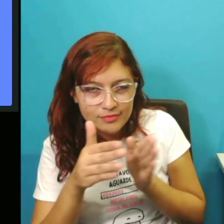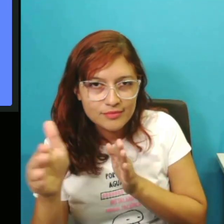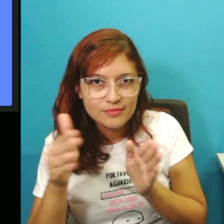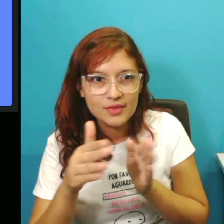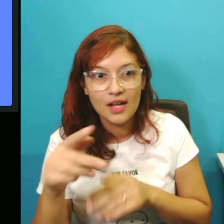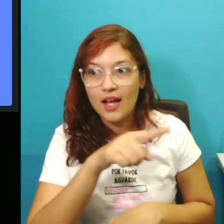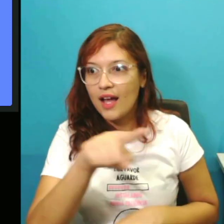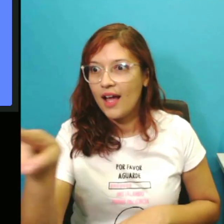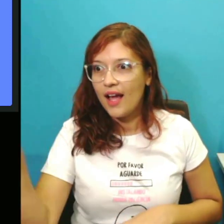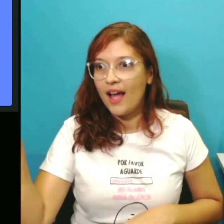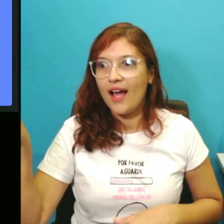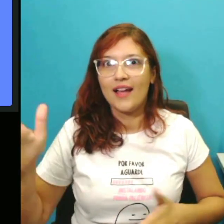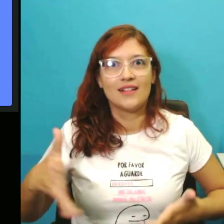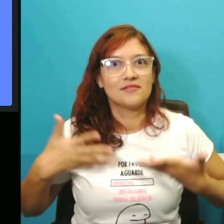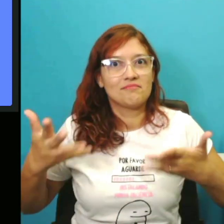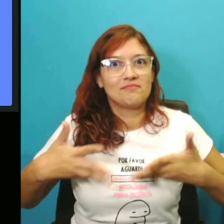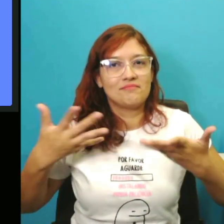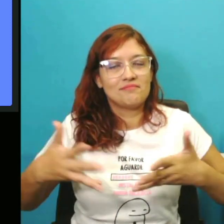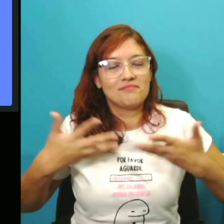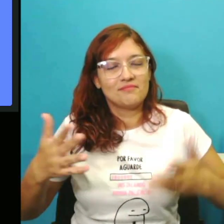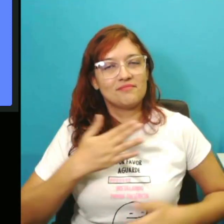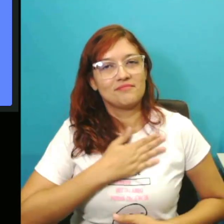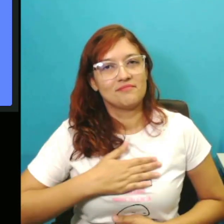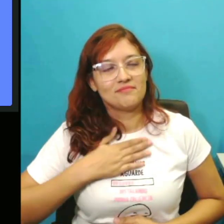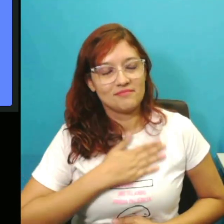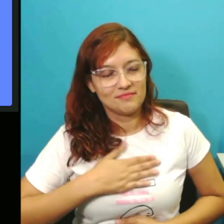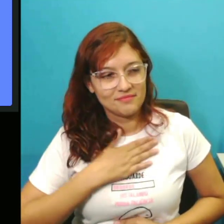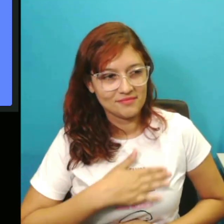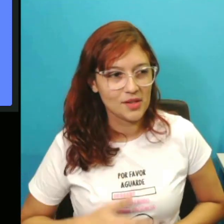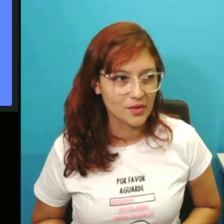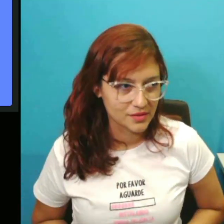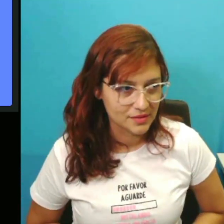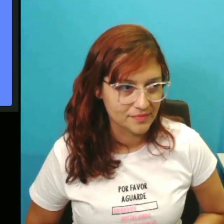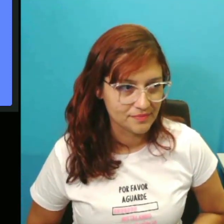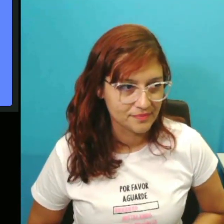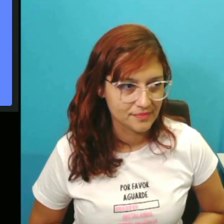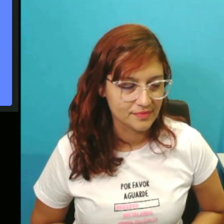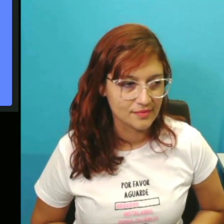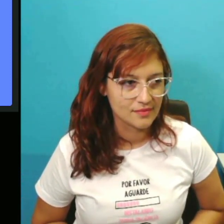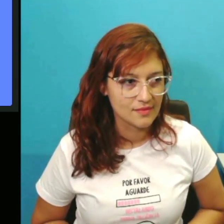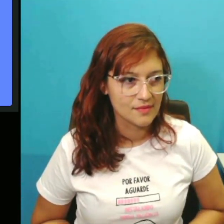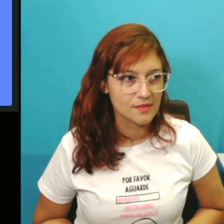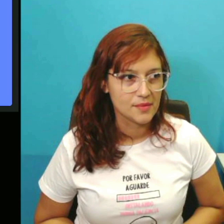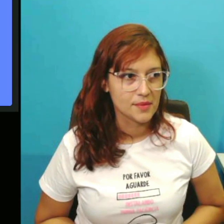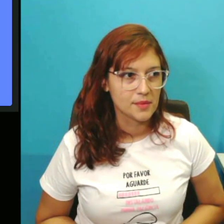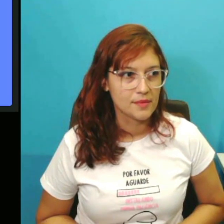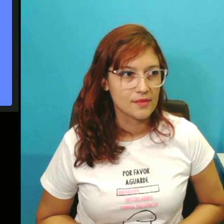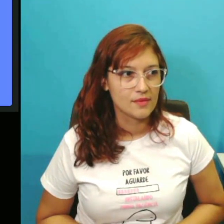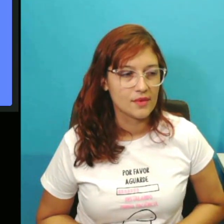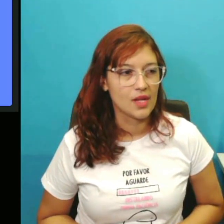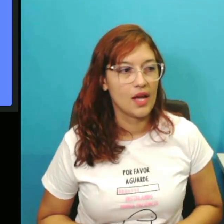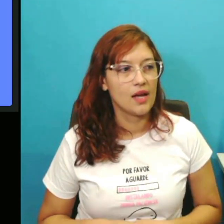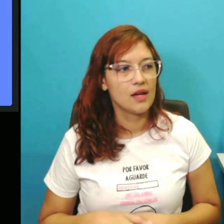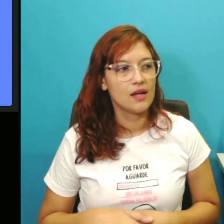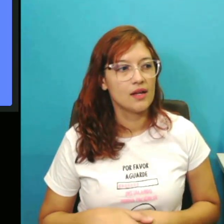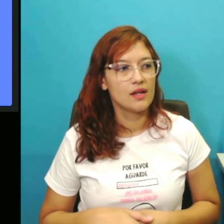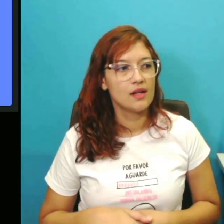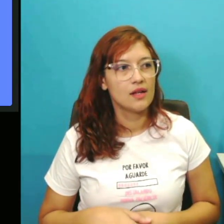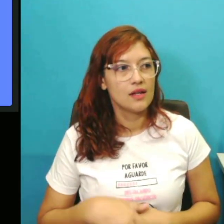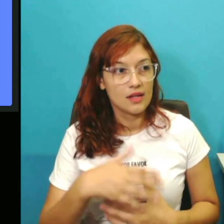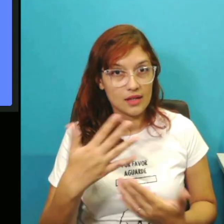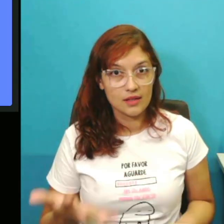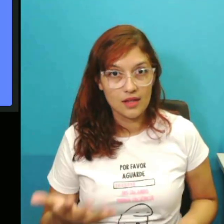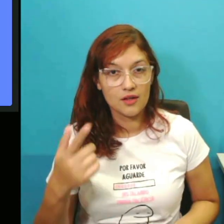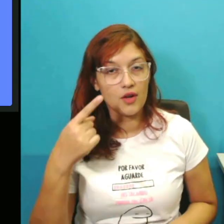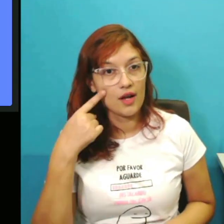fotos e depois assistam. Isso vai deixar eles engajados e mais animados a participar da